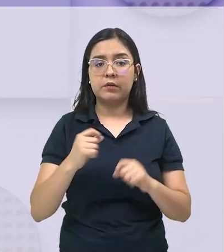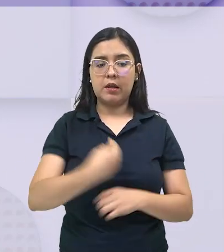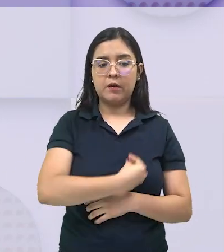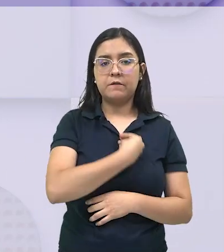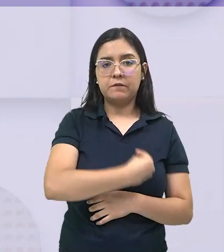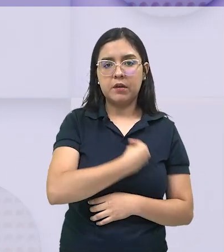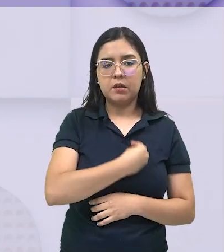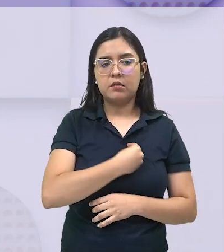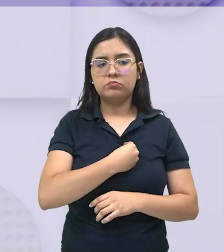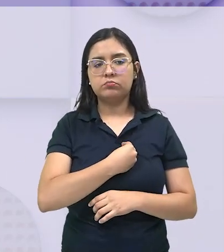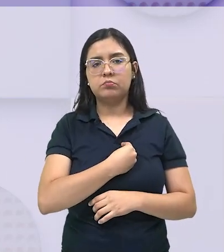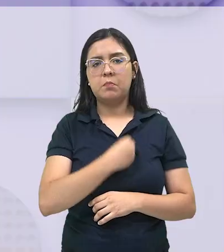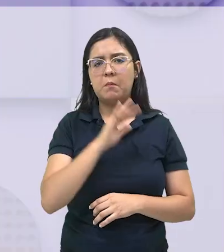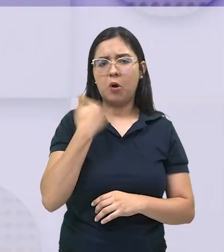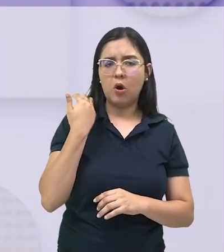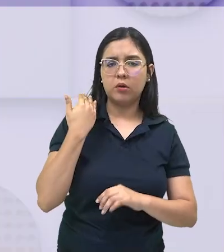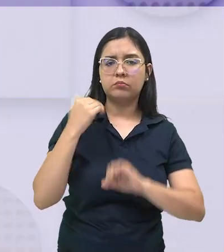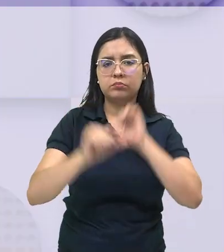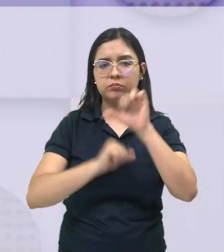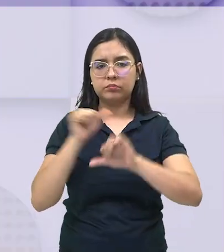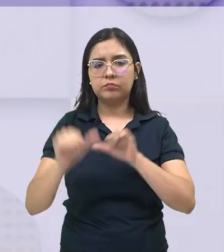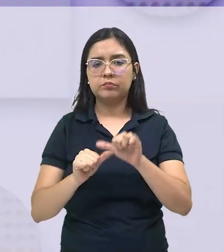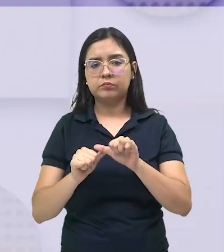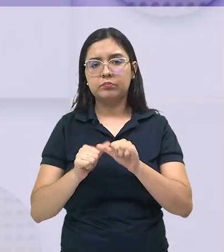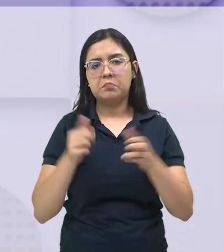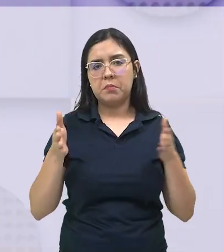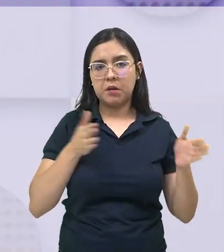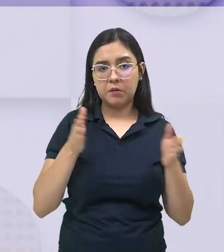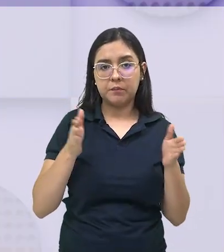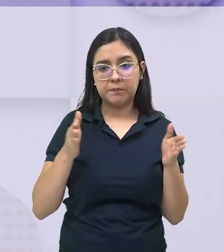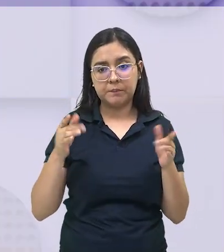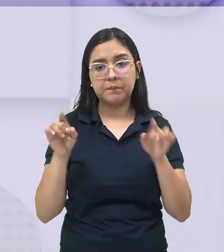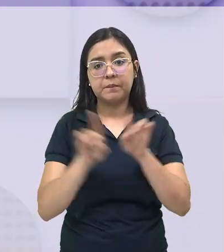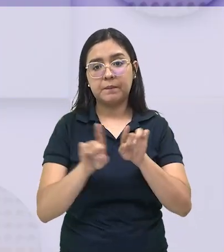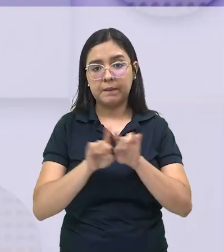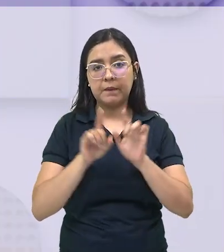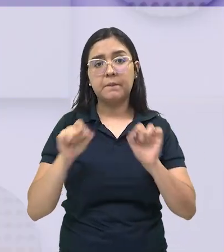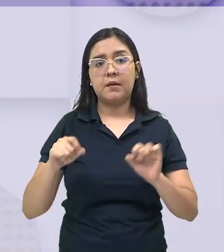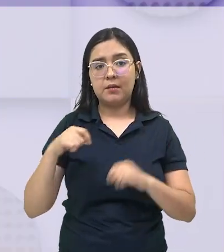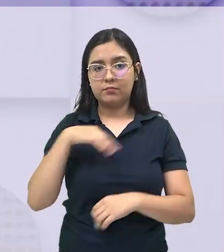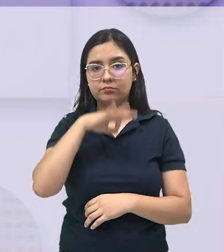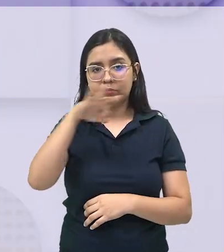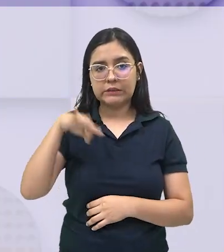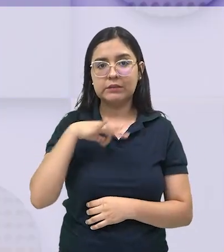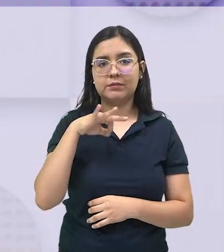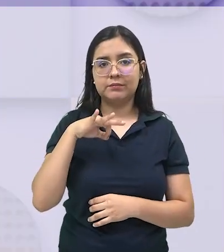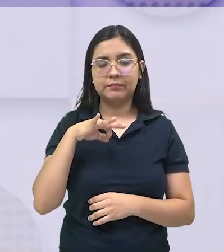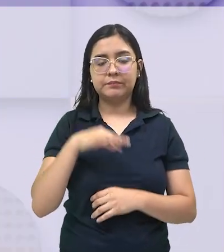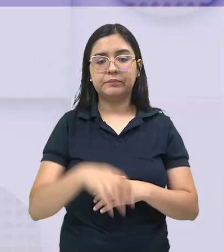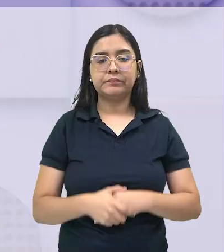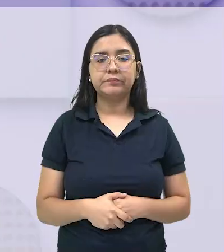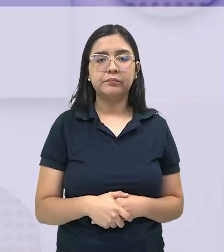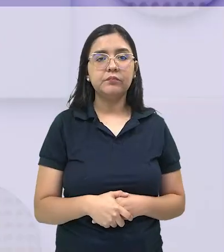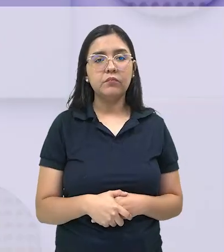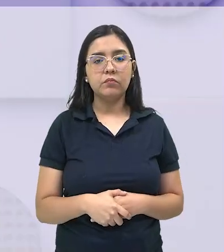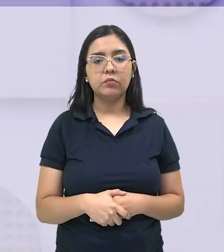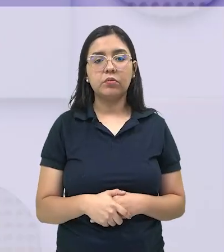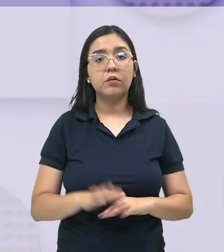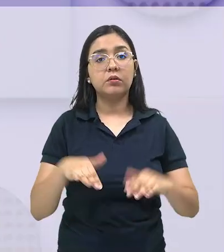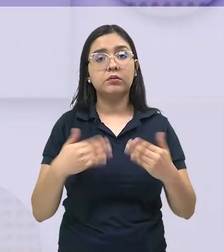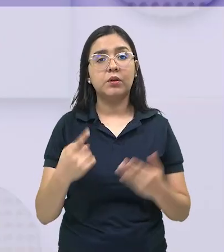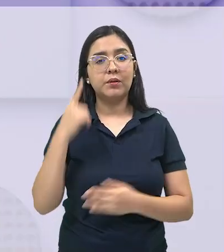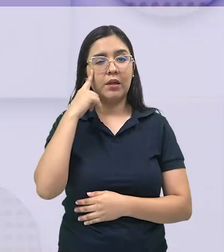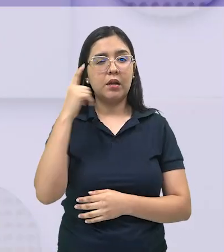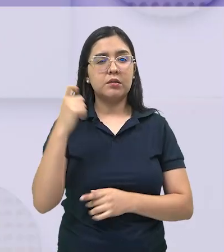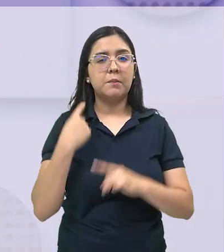para outra, com uma certa distância de tempo, ela também é divinizada, ela se torna um ancestral. E isso é